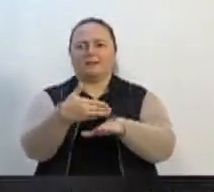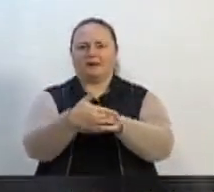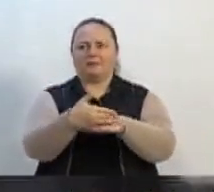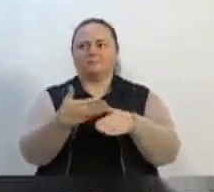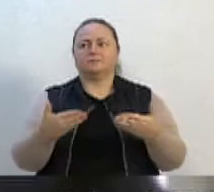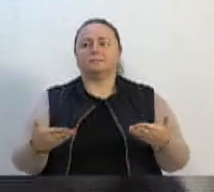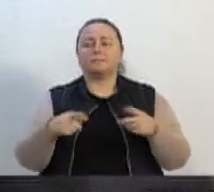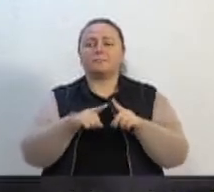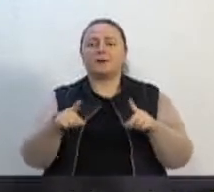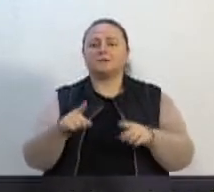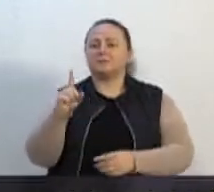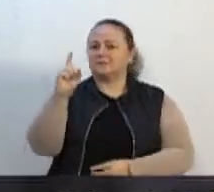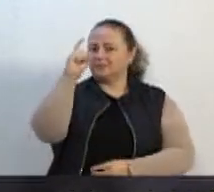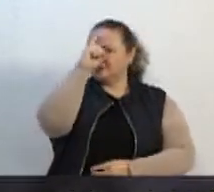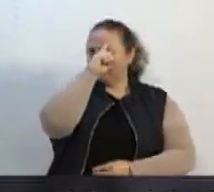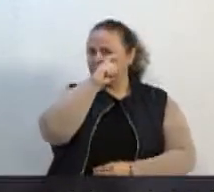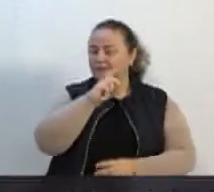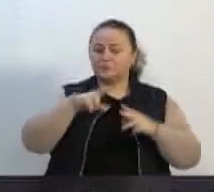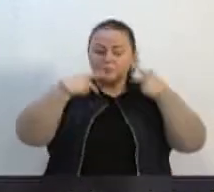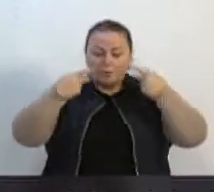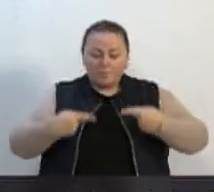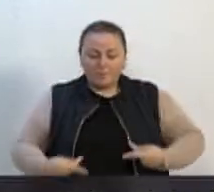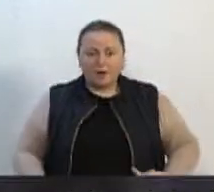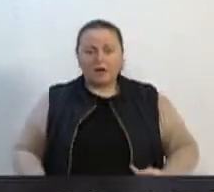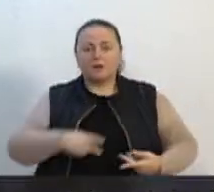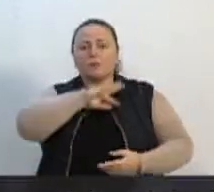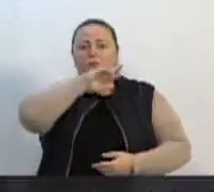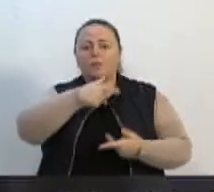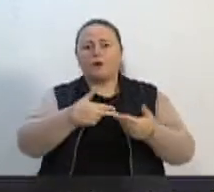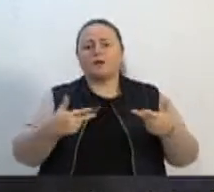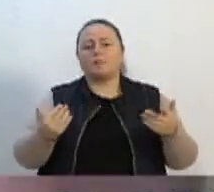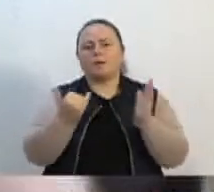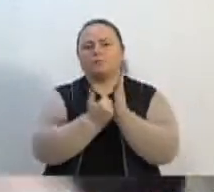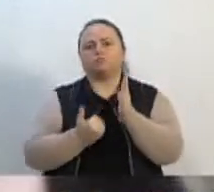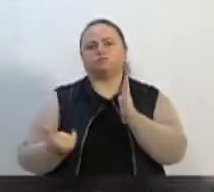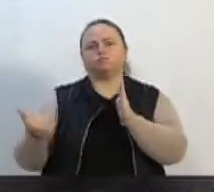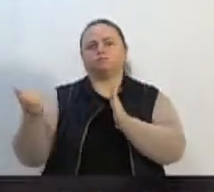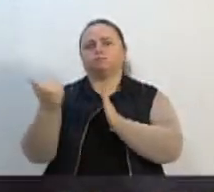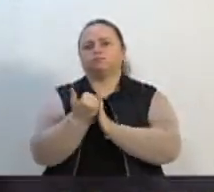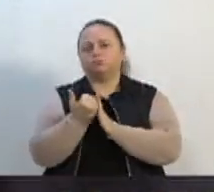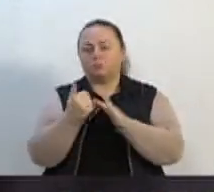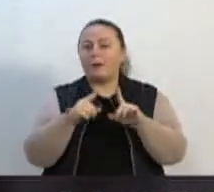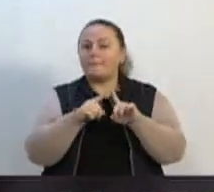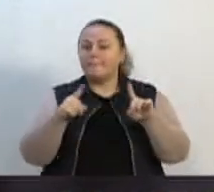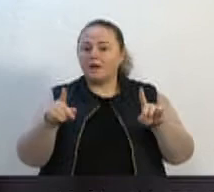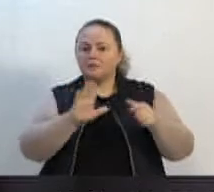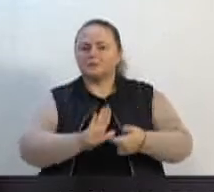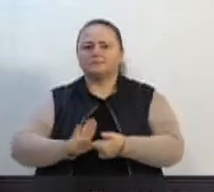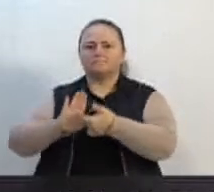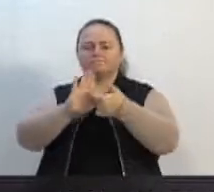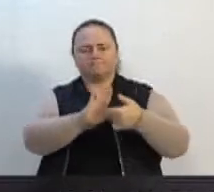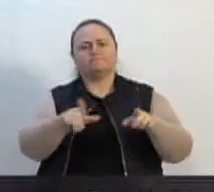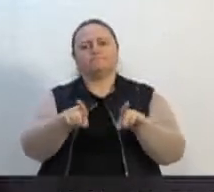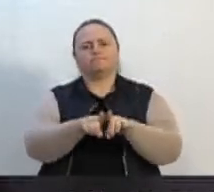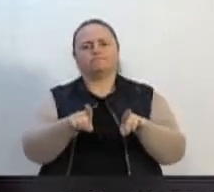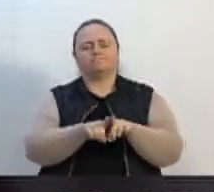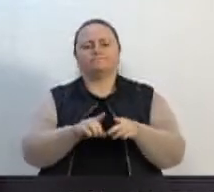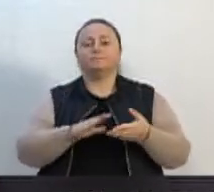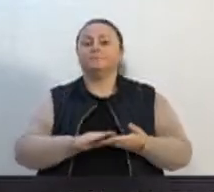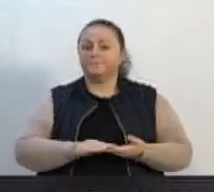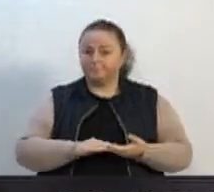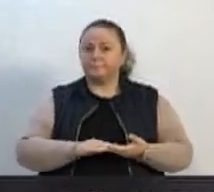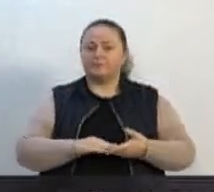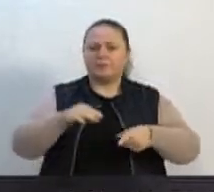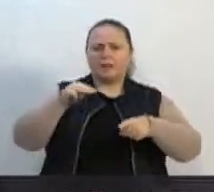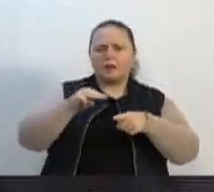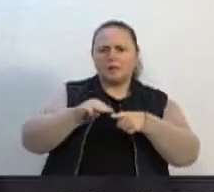várias políticas que envolvem a questão dos humanos em relação aos animais, então o problema é mais intenso ainda. Mas eu também preciso destacar que o município de Blumenau, com todos os